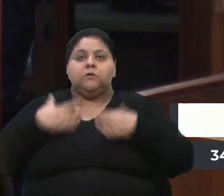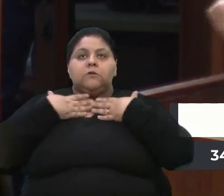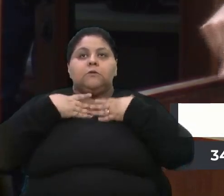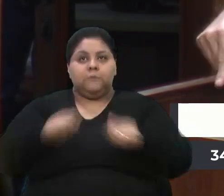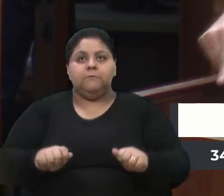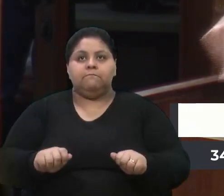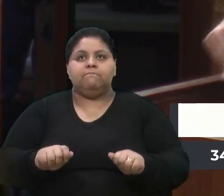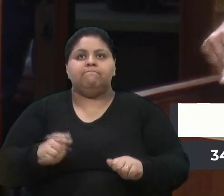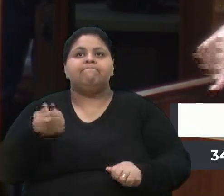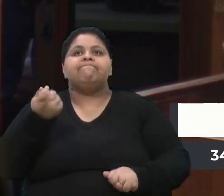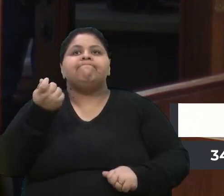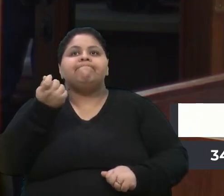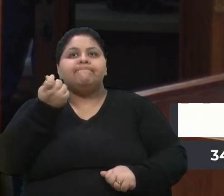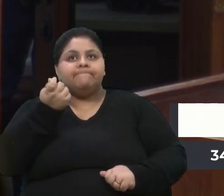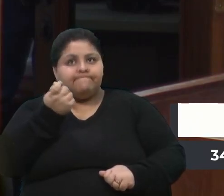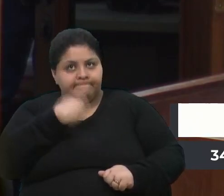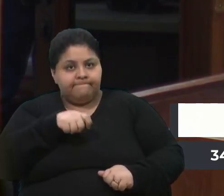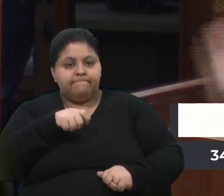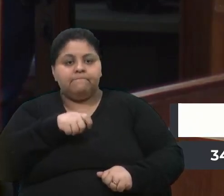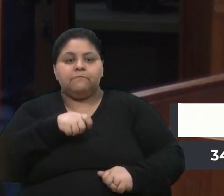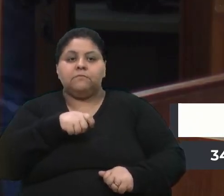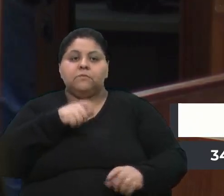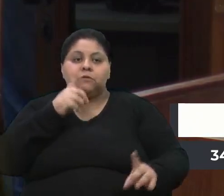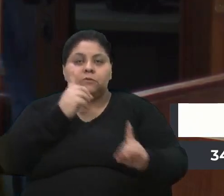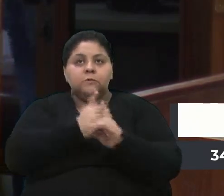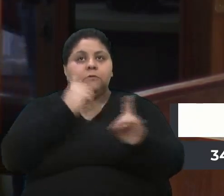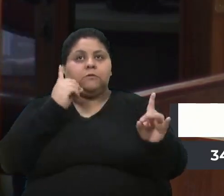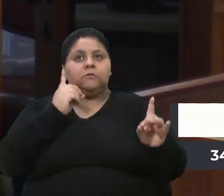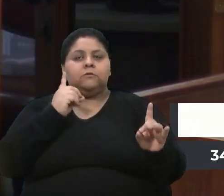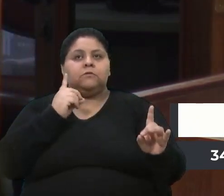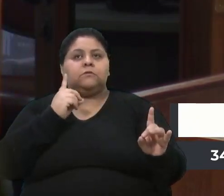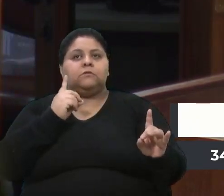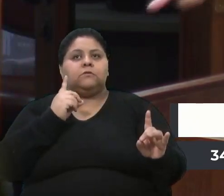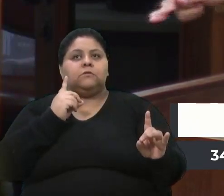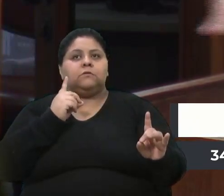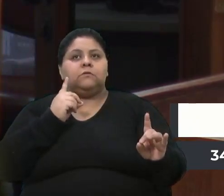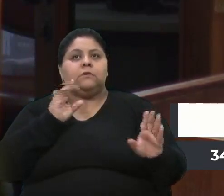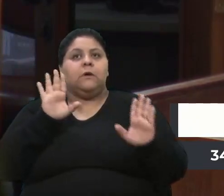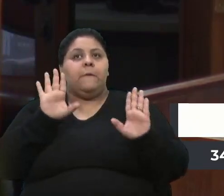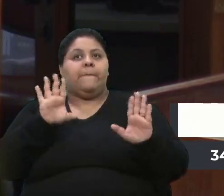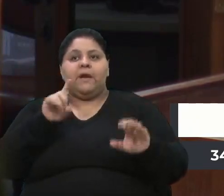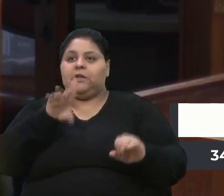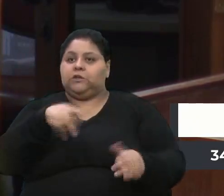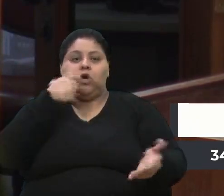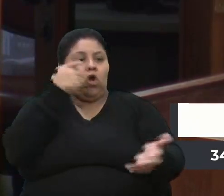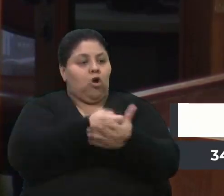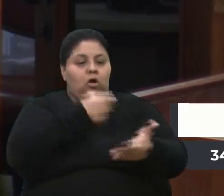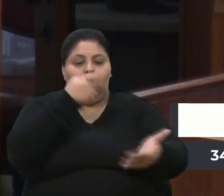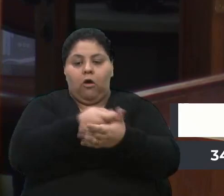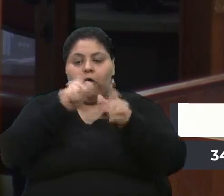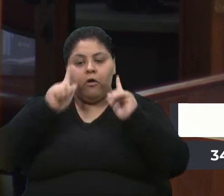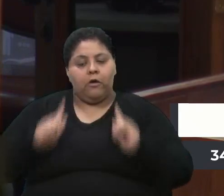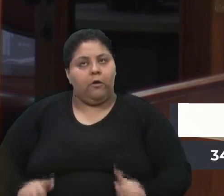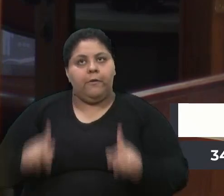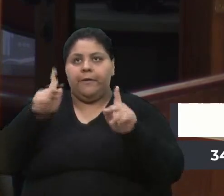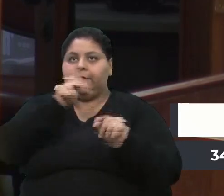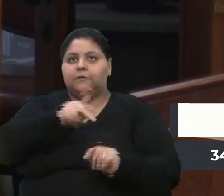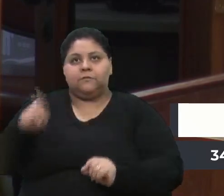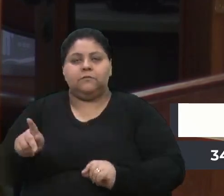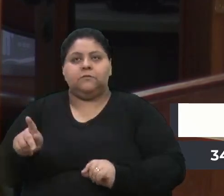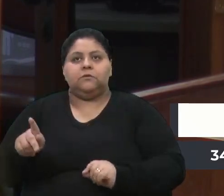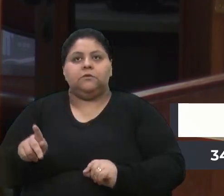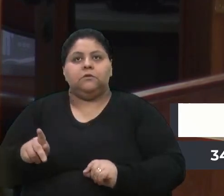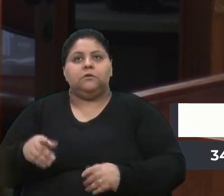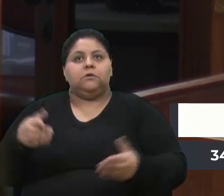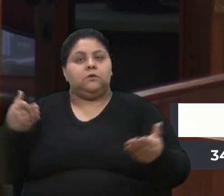precisa se desencastelar, parar somente de cobrar das gestões e dos professores e